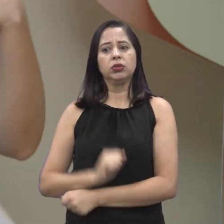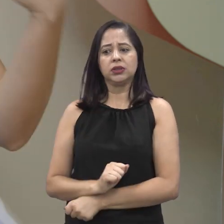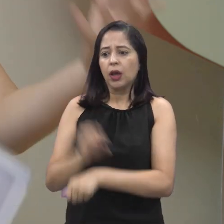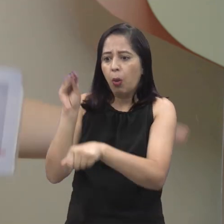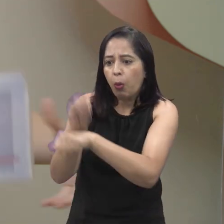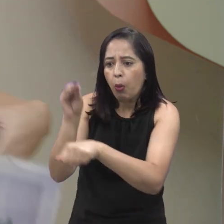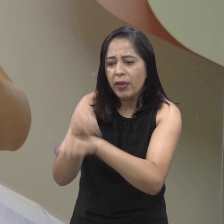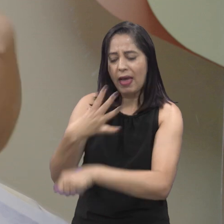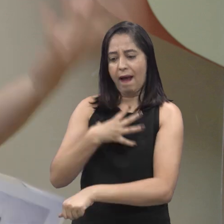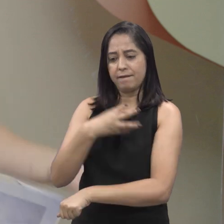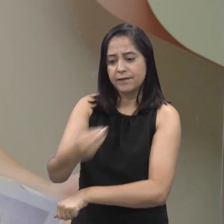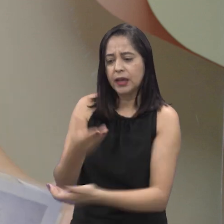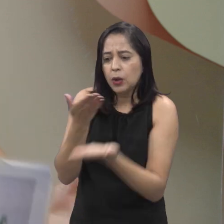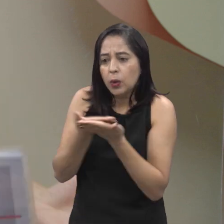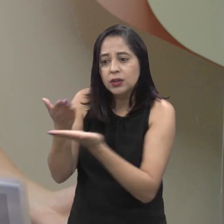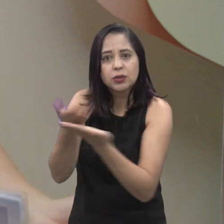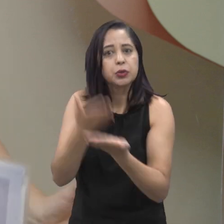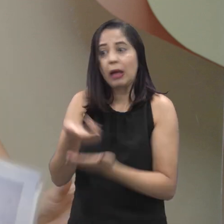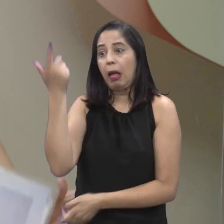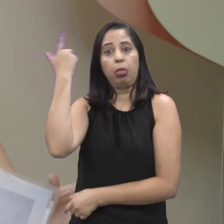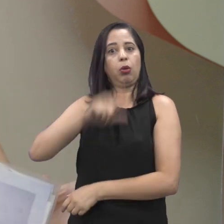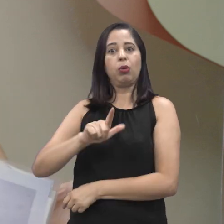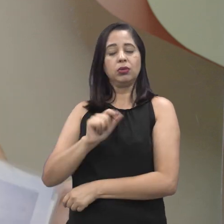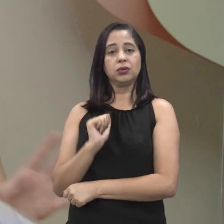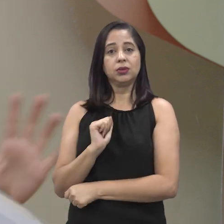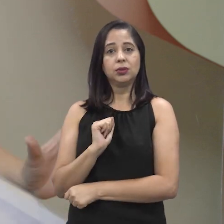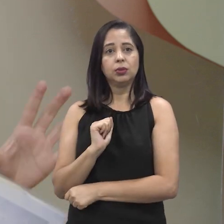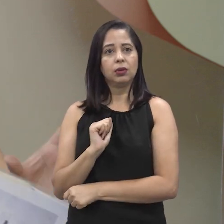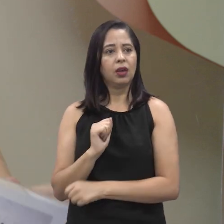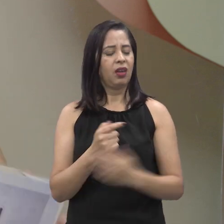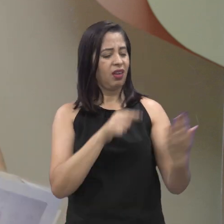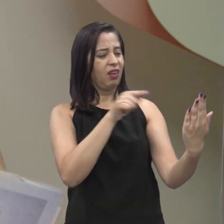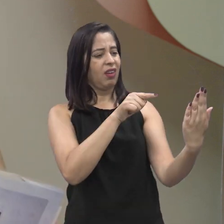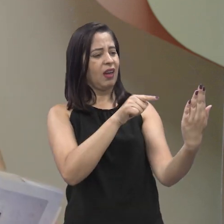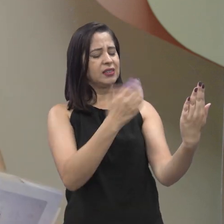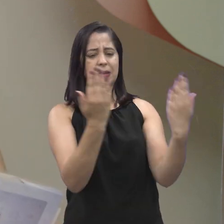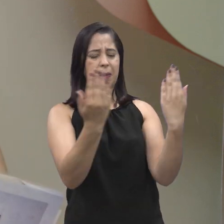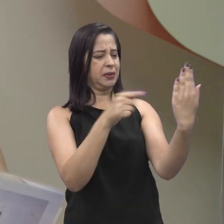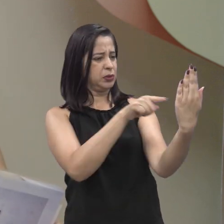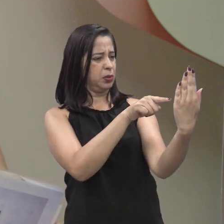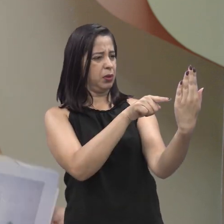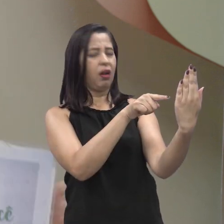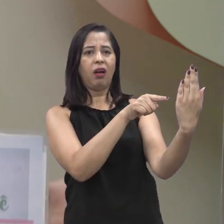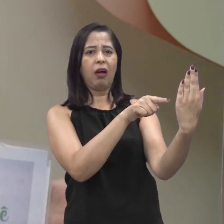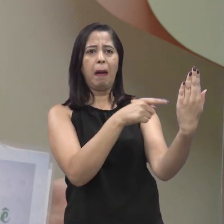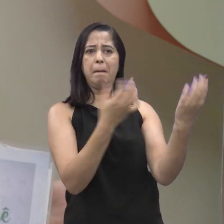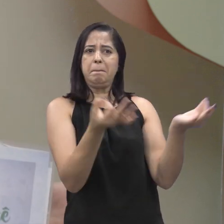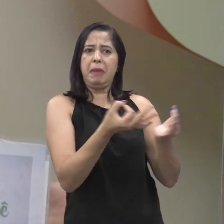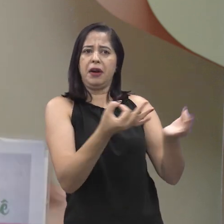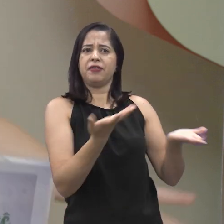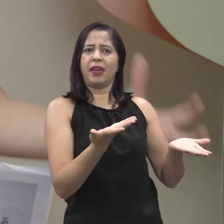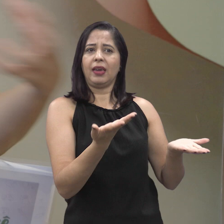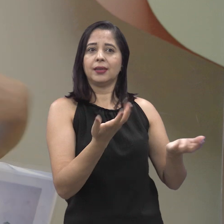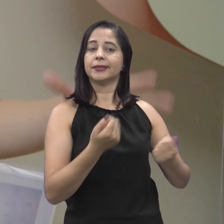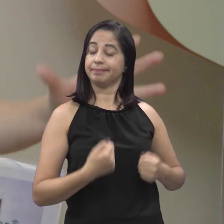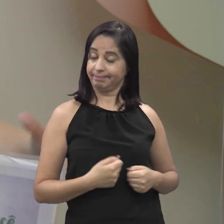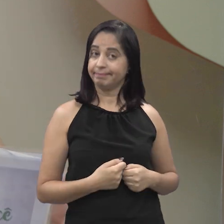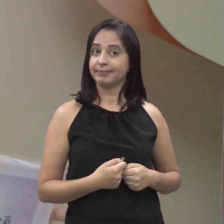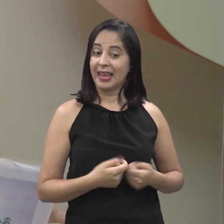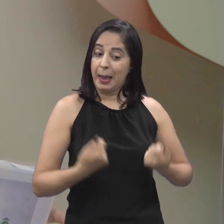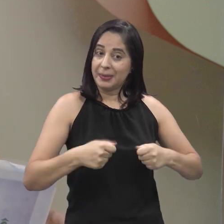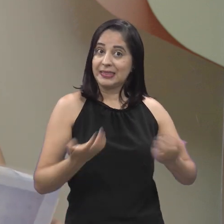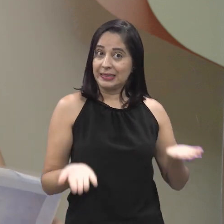meus filhos, de estudar. Sim. É difícil. Como ali encontrar esse equilíbrio nesse processo? Porque a gente está